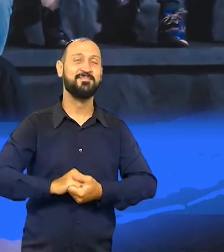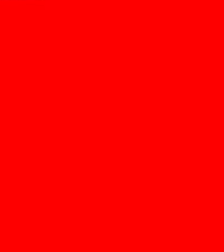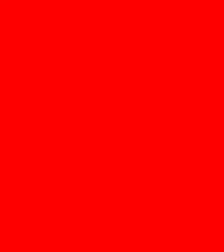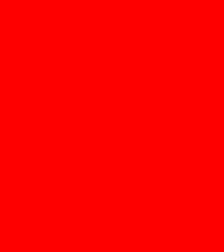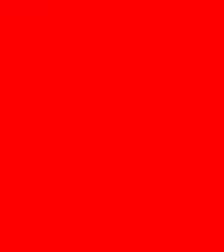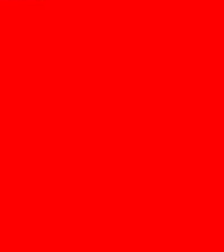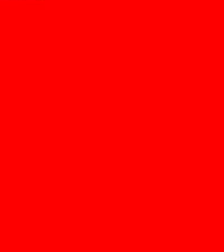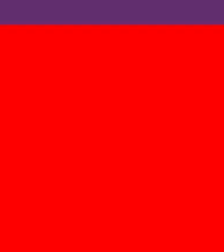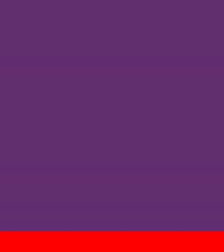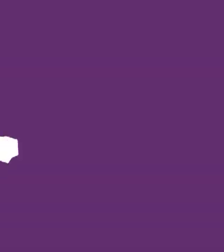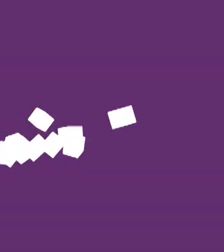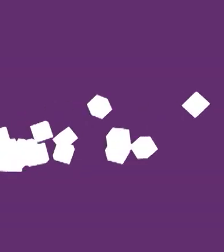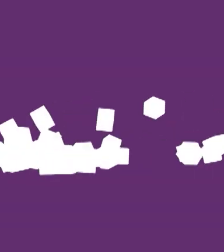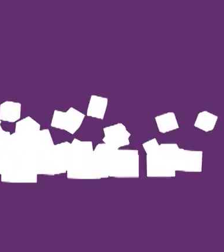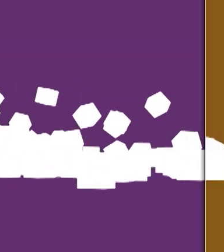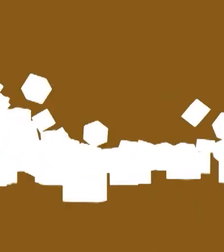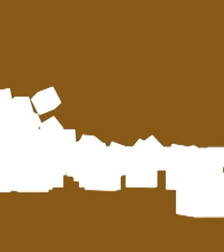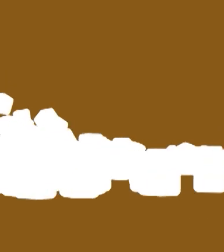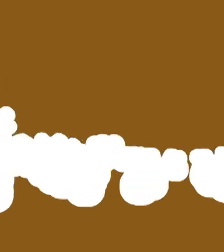de Tal.